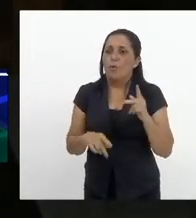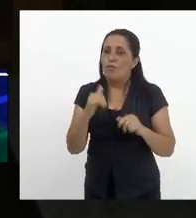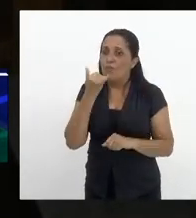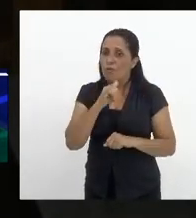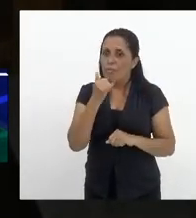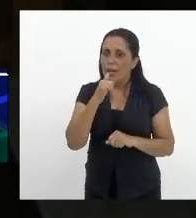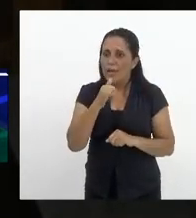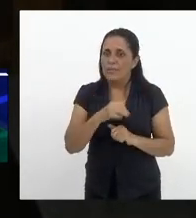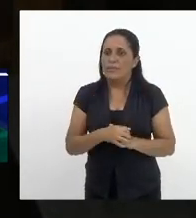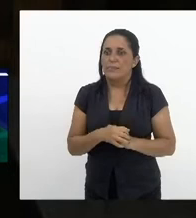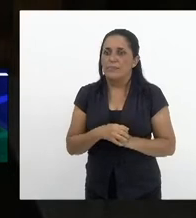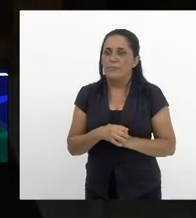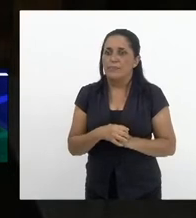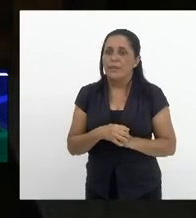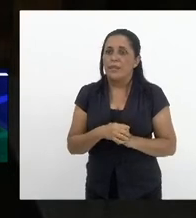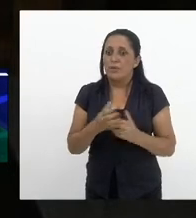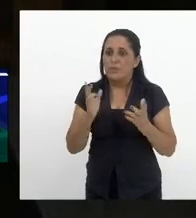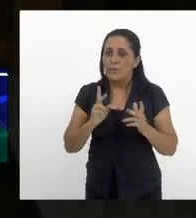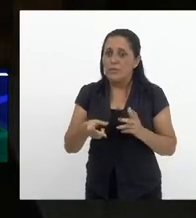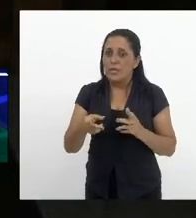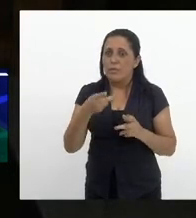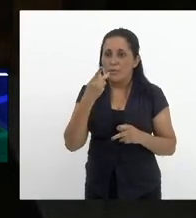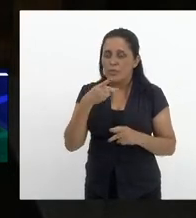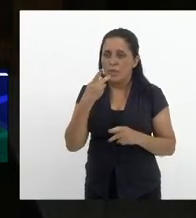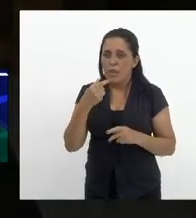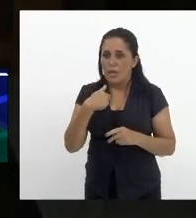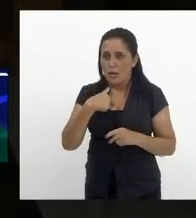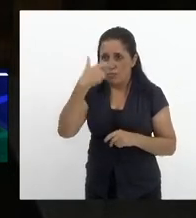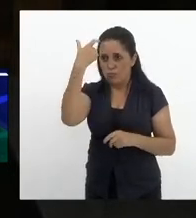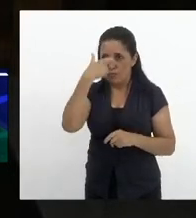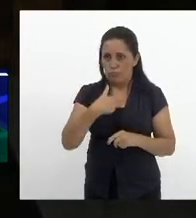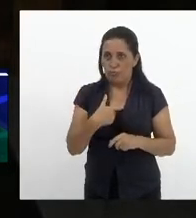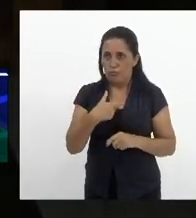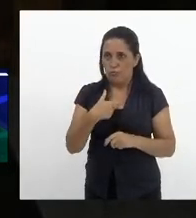Eu costumo dizer que eu sou o número